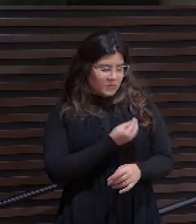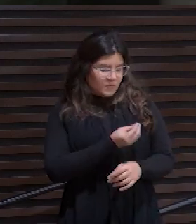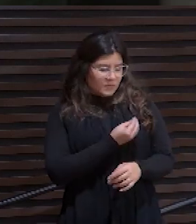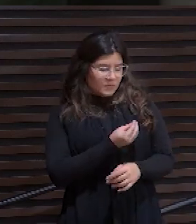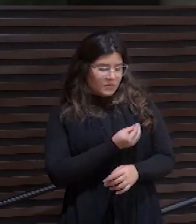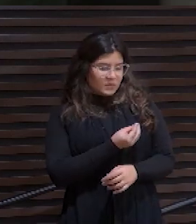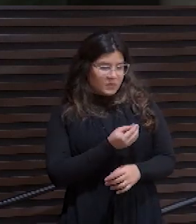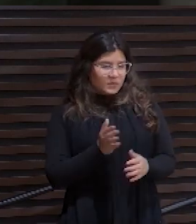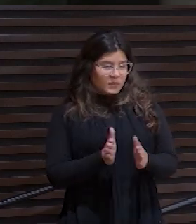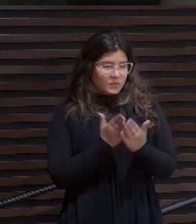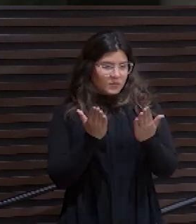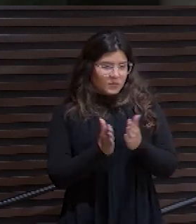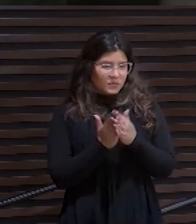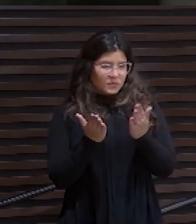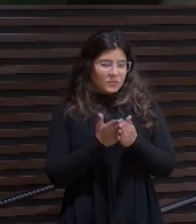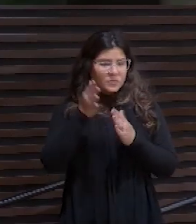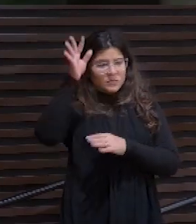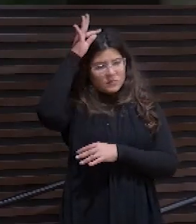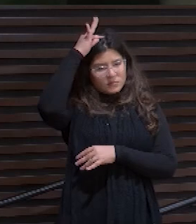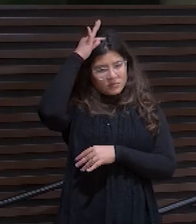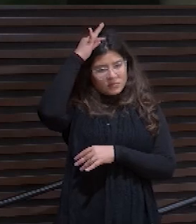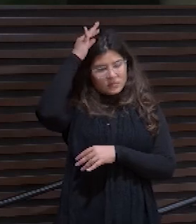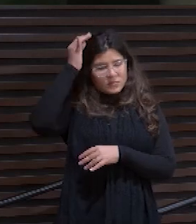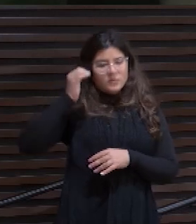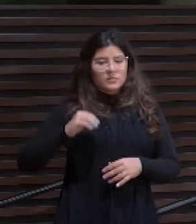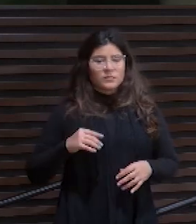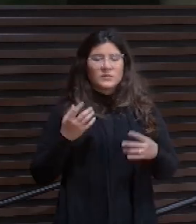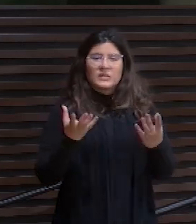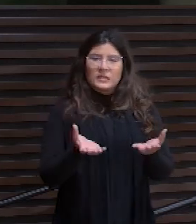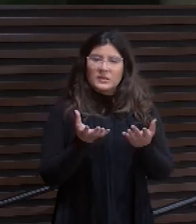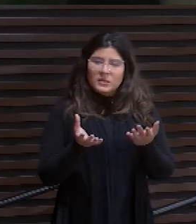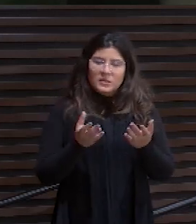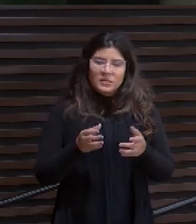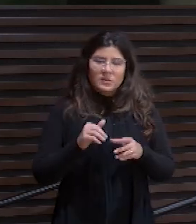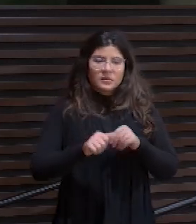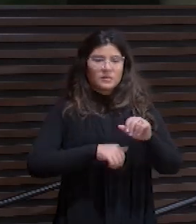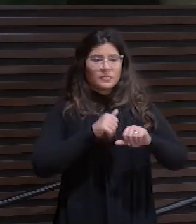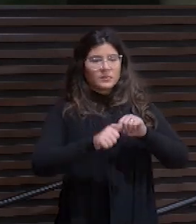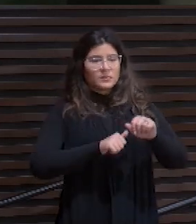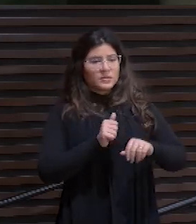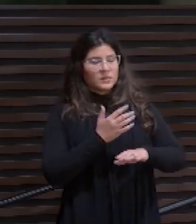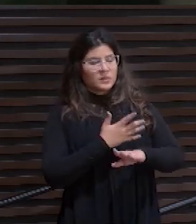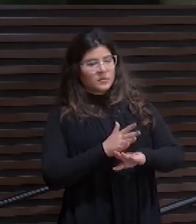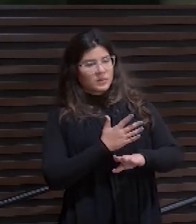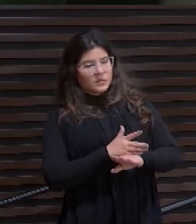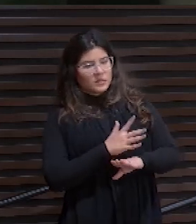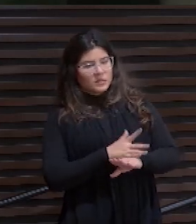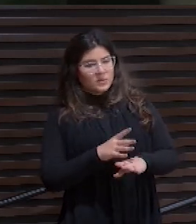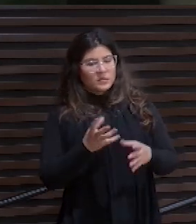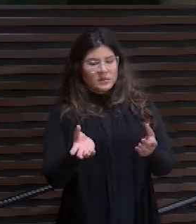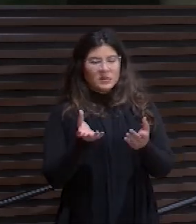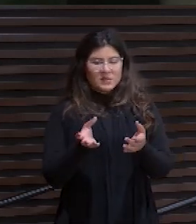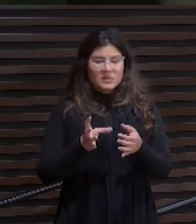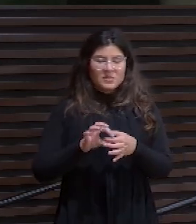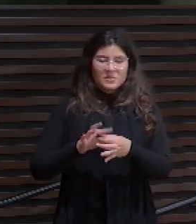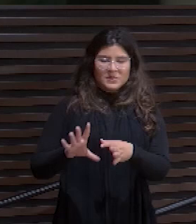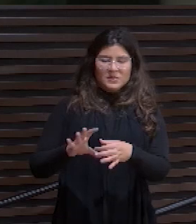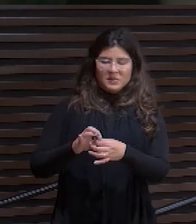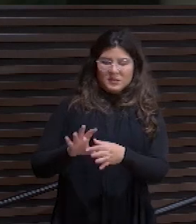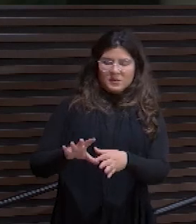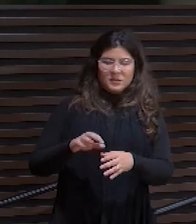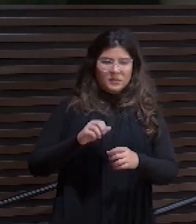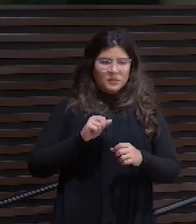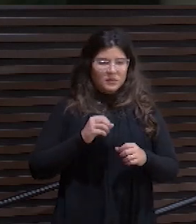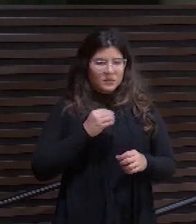espiritual. E aí ele tentava mudar suas práticas, tentava se libertar desses pecados que ele era